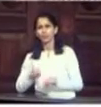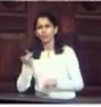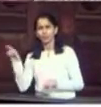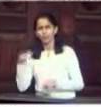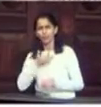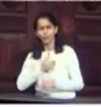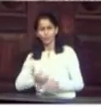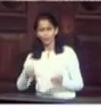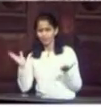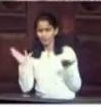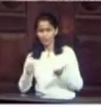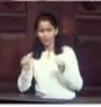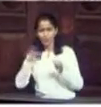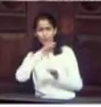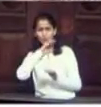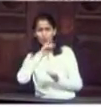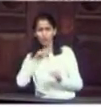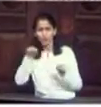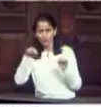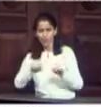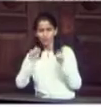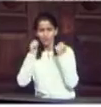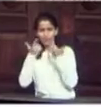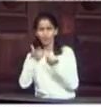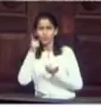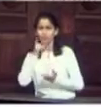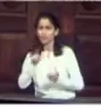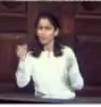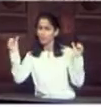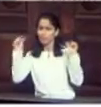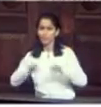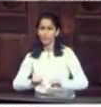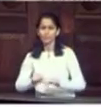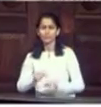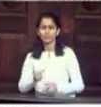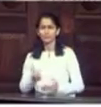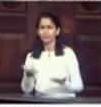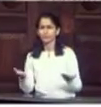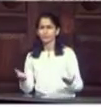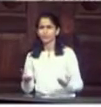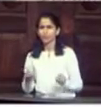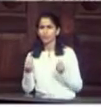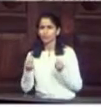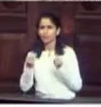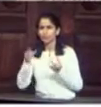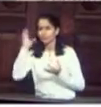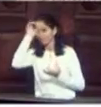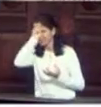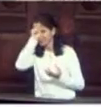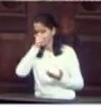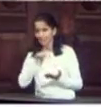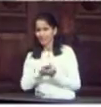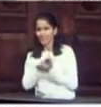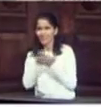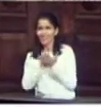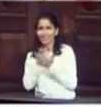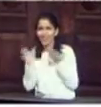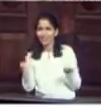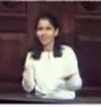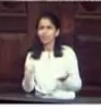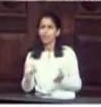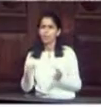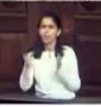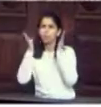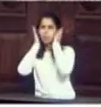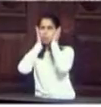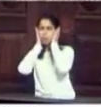ruim e a Alerj conseguiu fazer ficar pior ainda. Será que a gente não aprende com a história? Será que estamos surdos